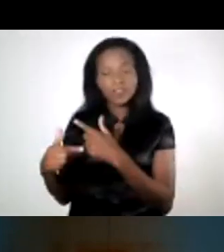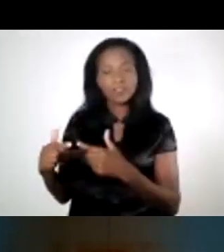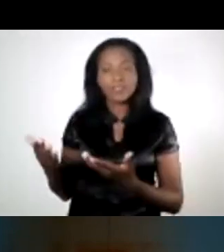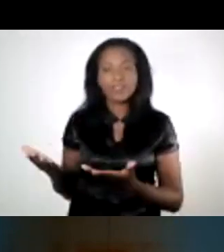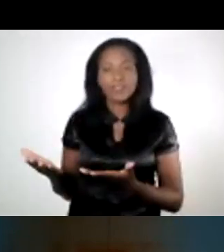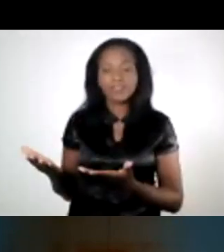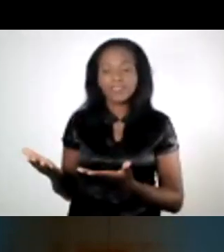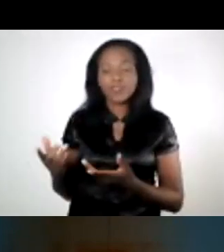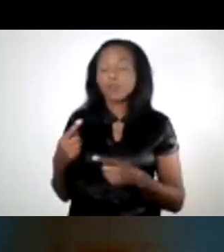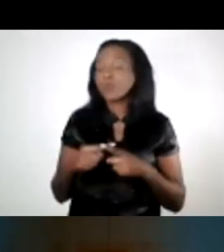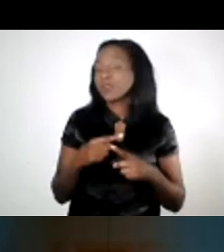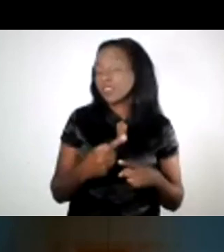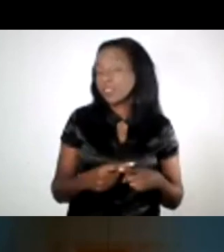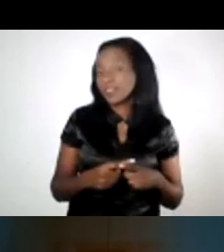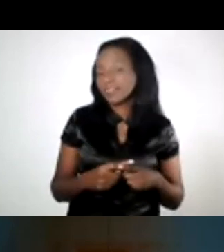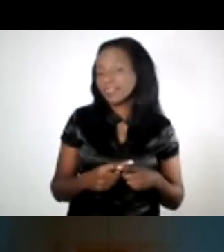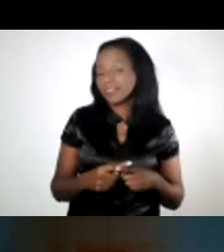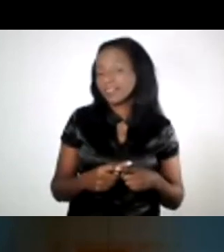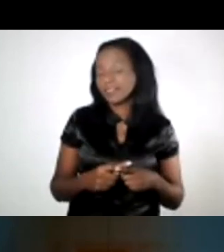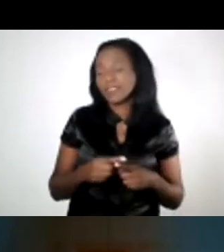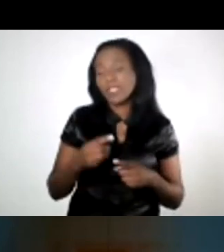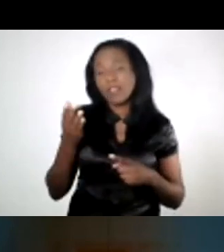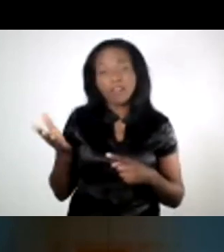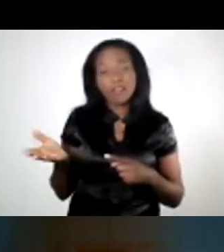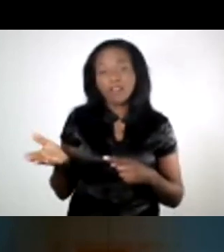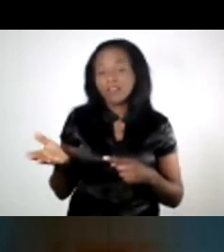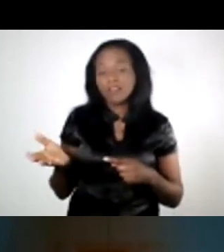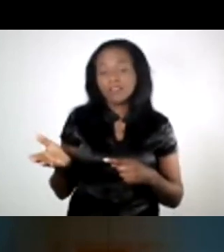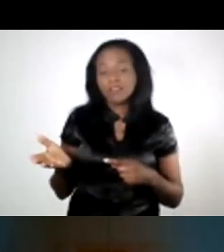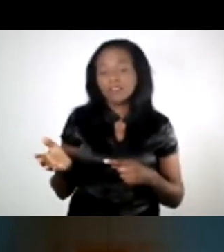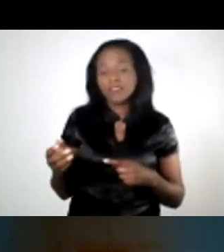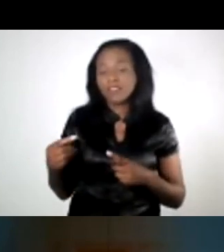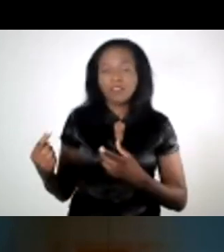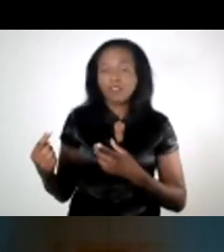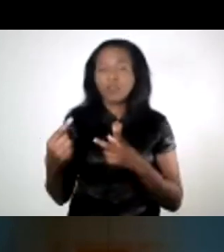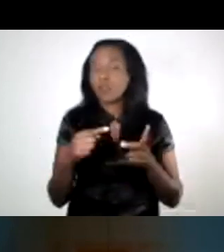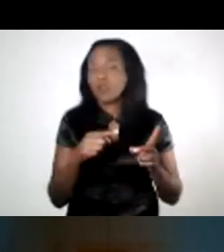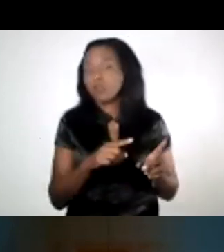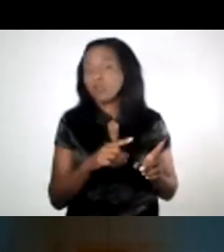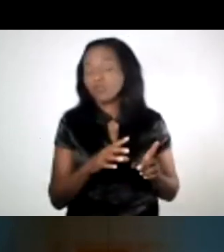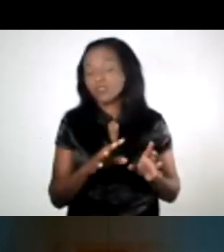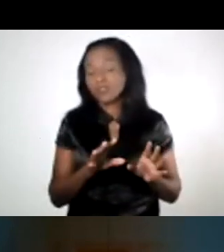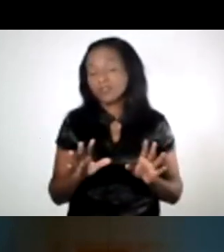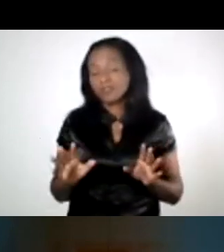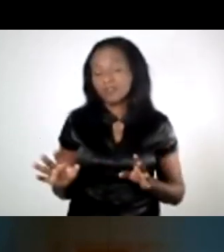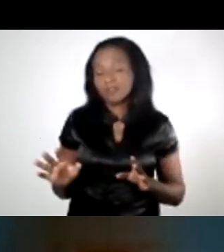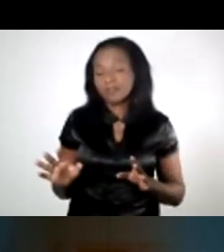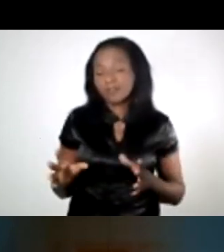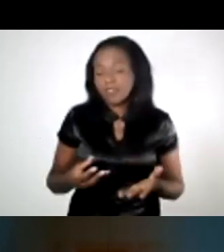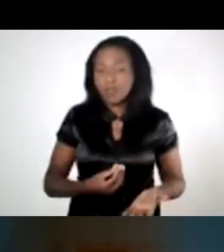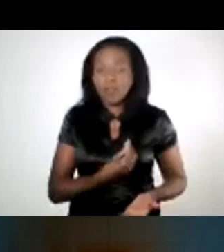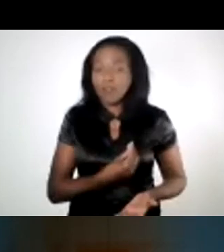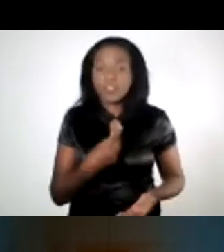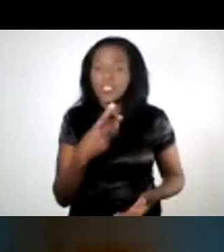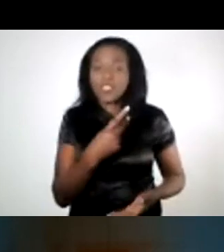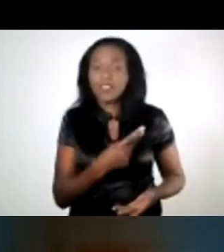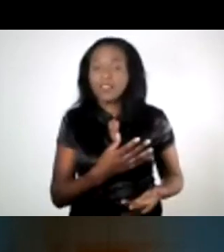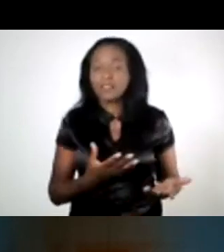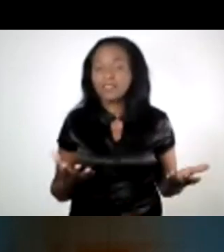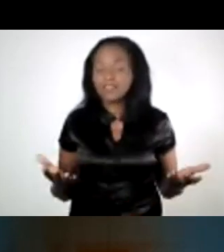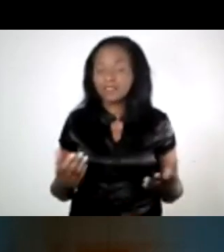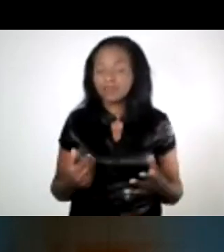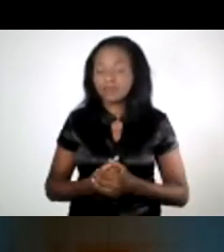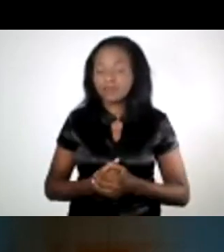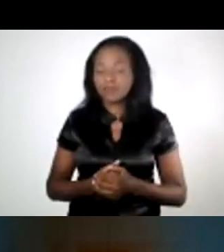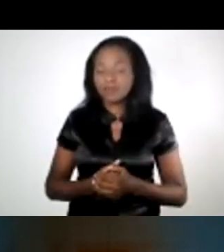quê? Porque ele foi contra o que é a vida dele, né?